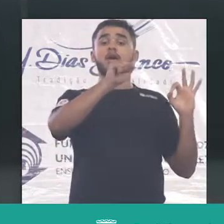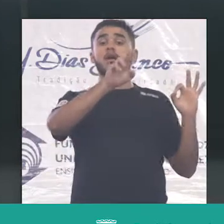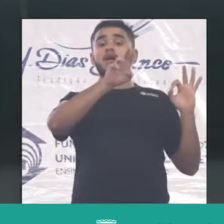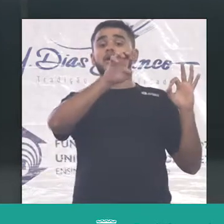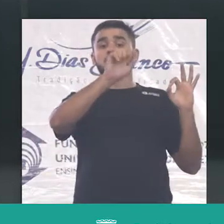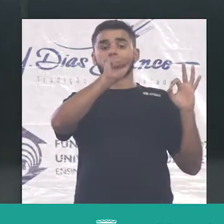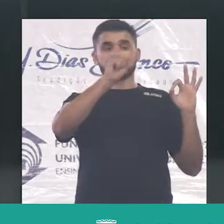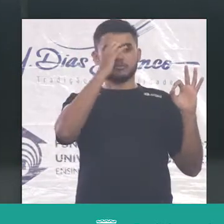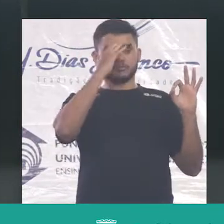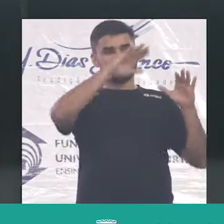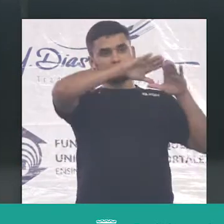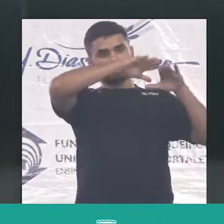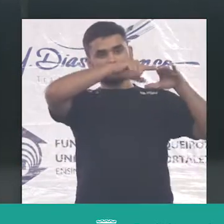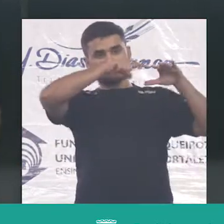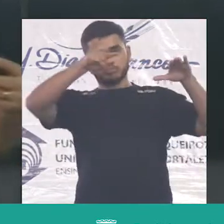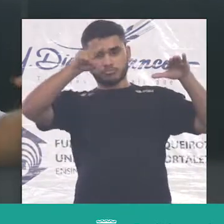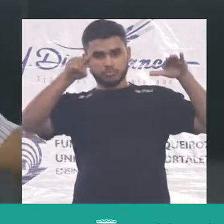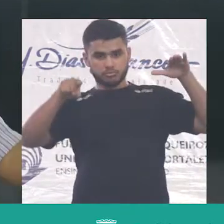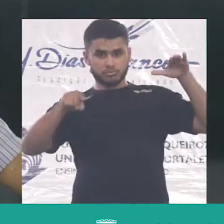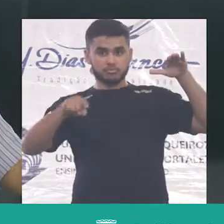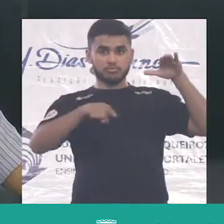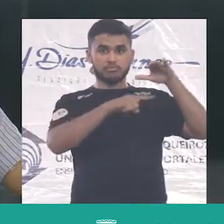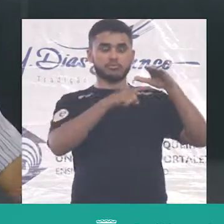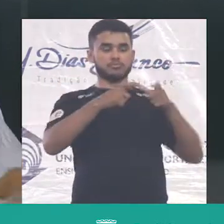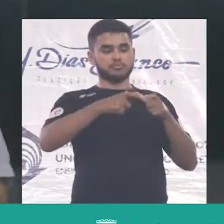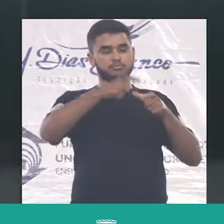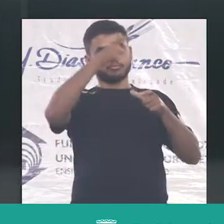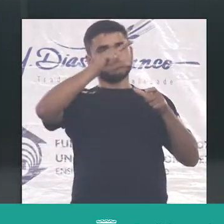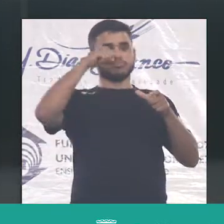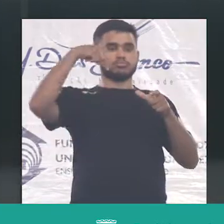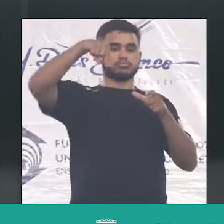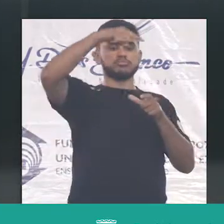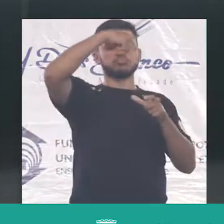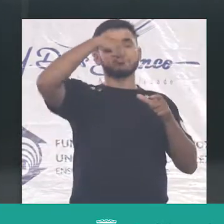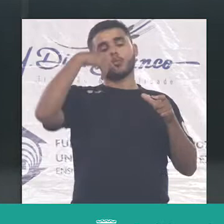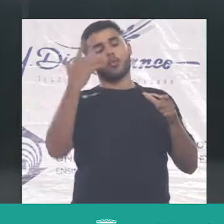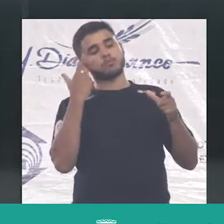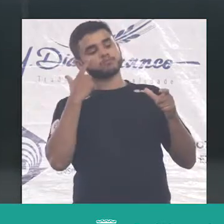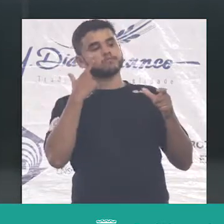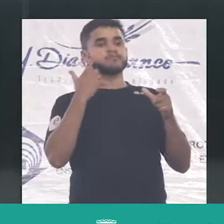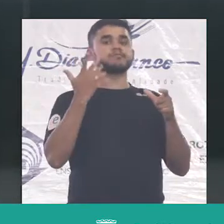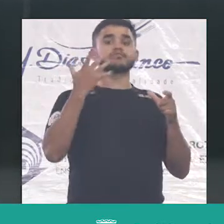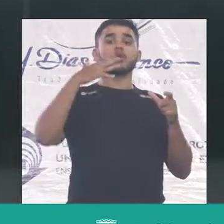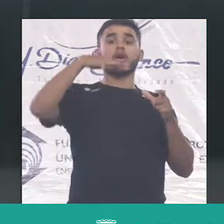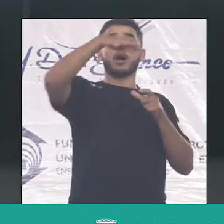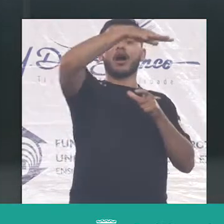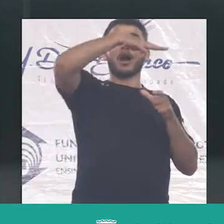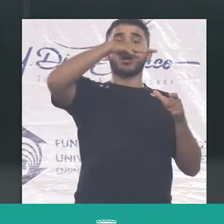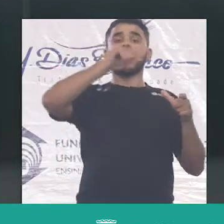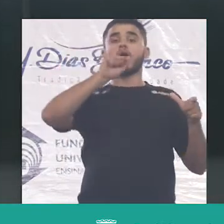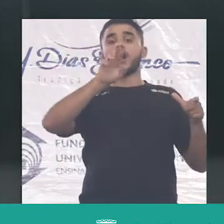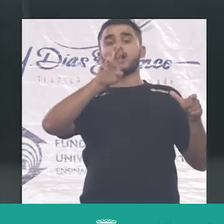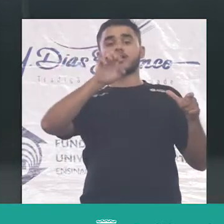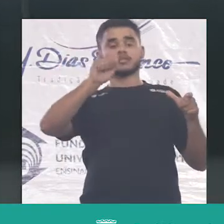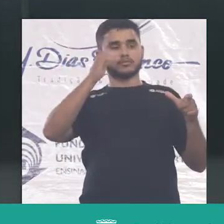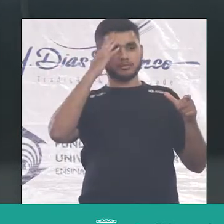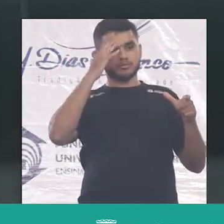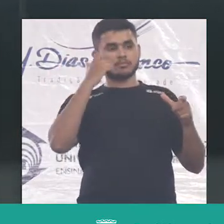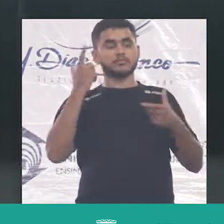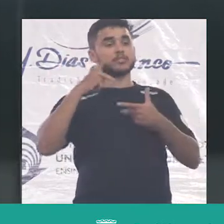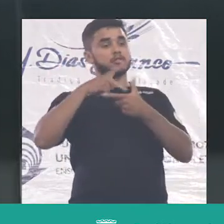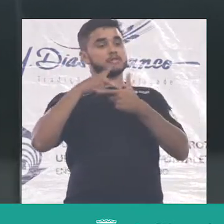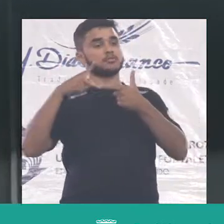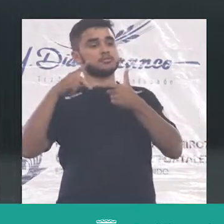que envolve a embalagem cilíndrica e eu vou calcular a área que envolve a embalagem o quê?